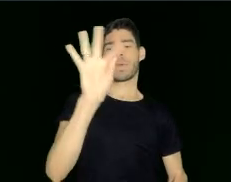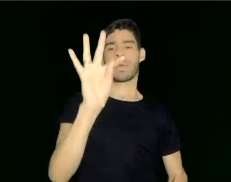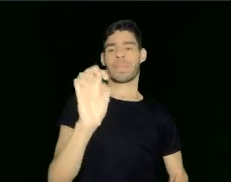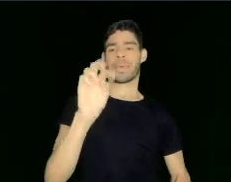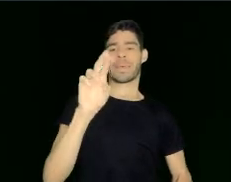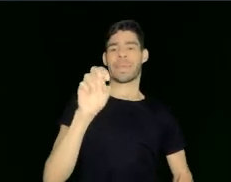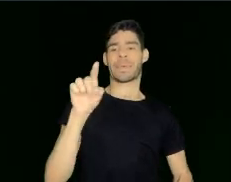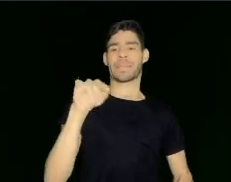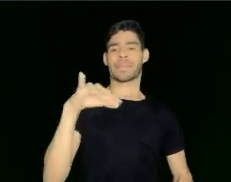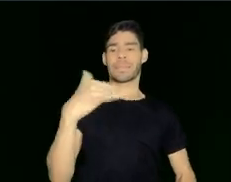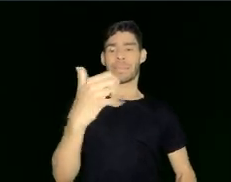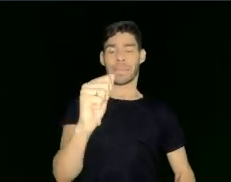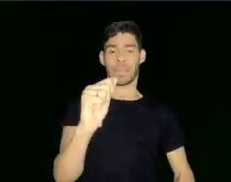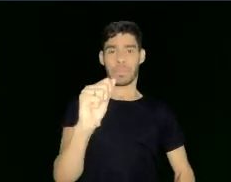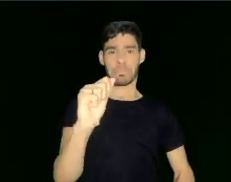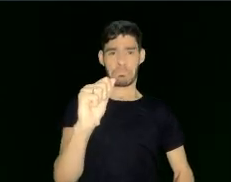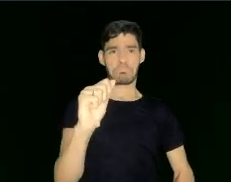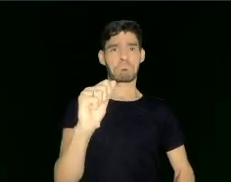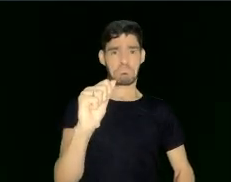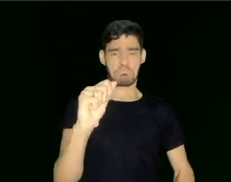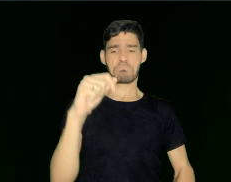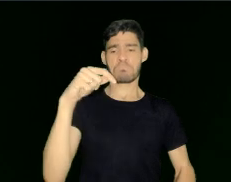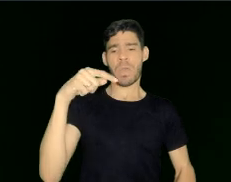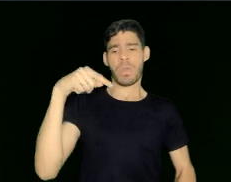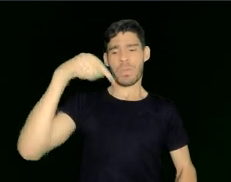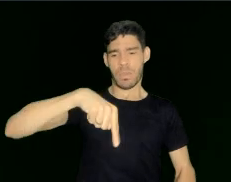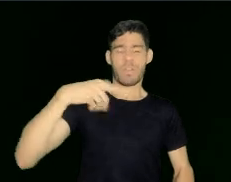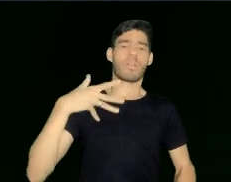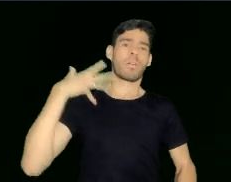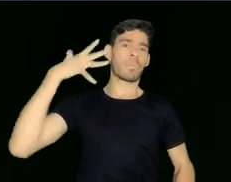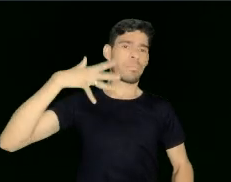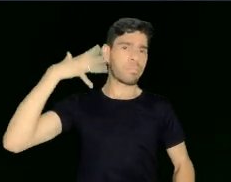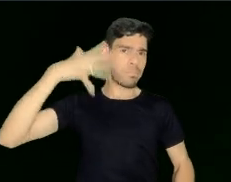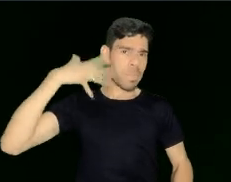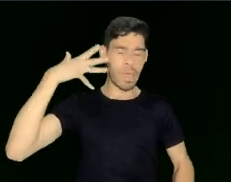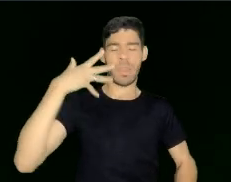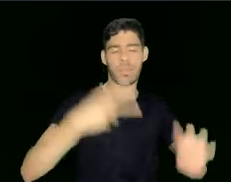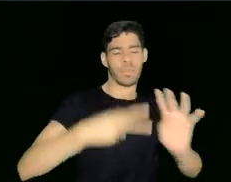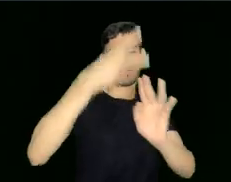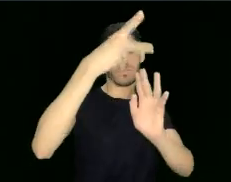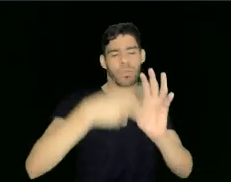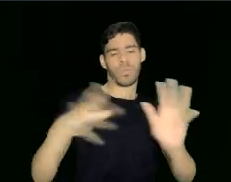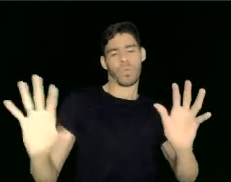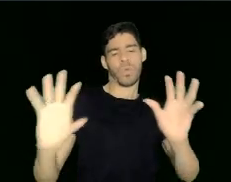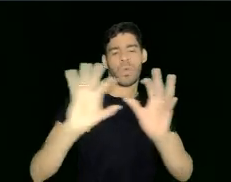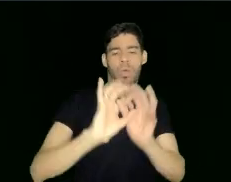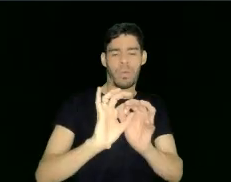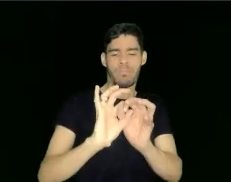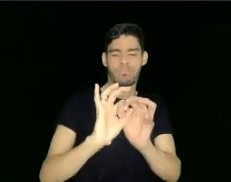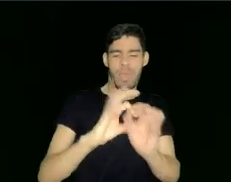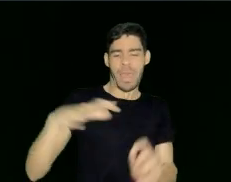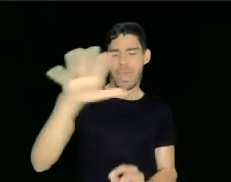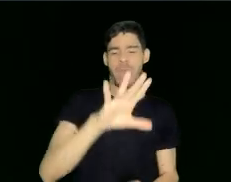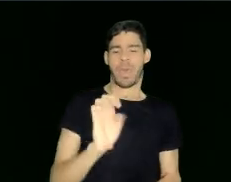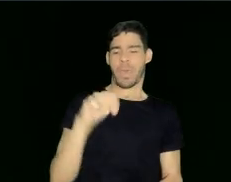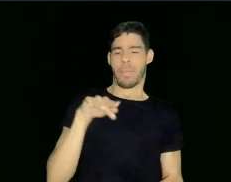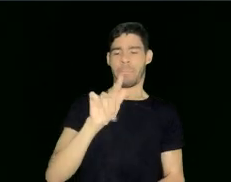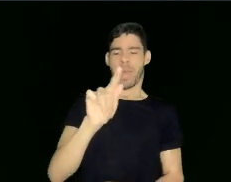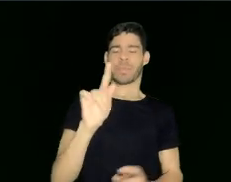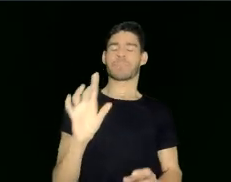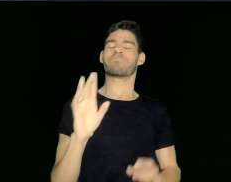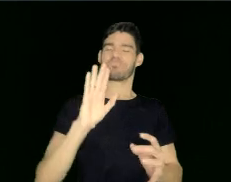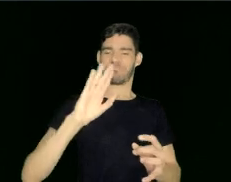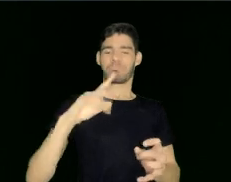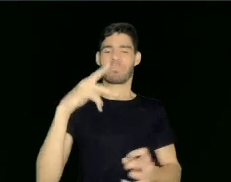Agradeço à desembargadora federal Terezinha Caserta para fazer essa intervenção no projeto Conexões,